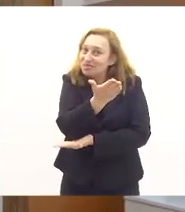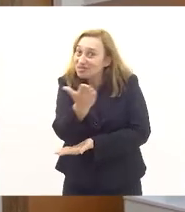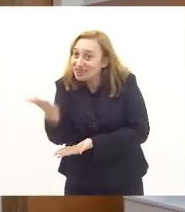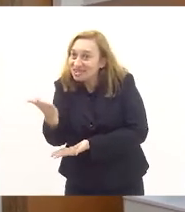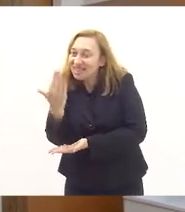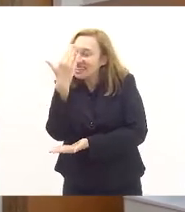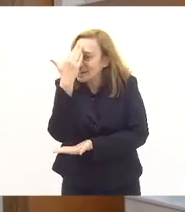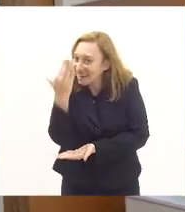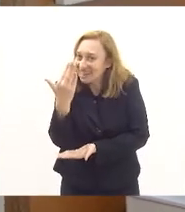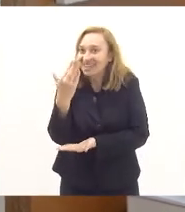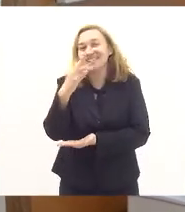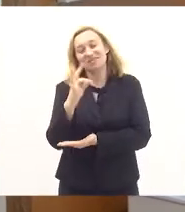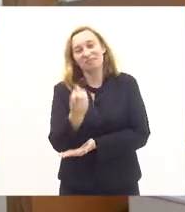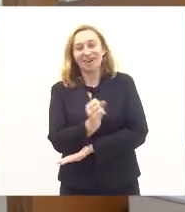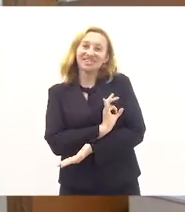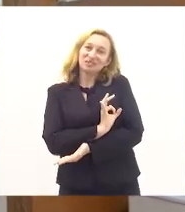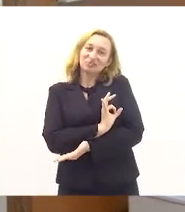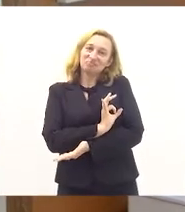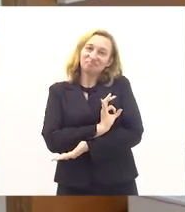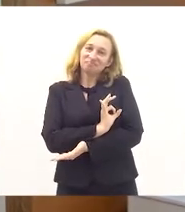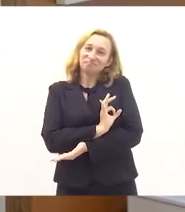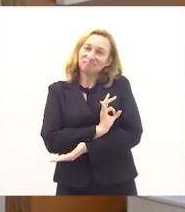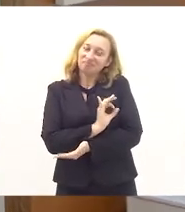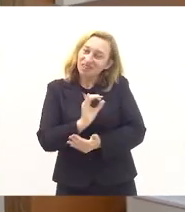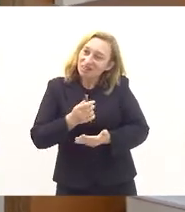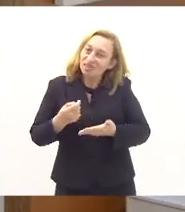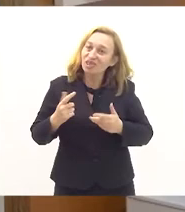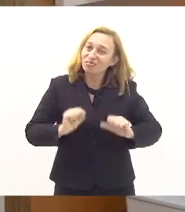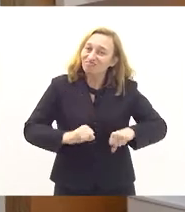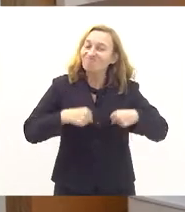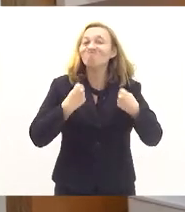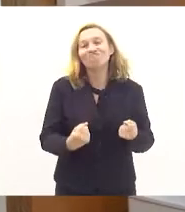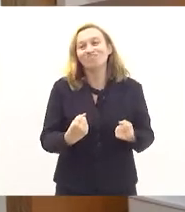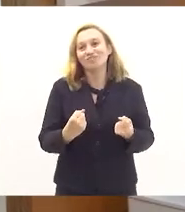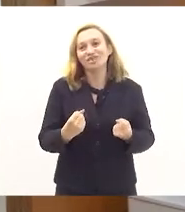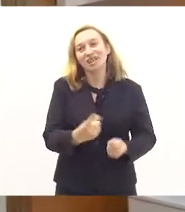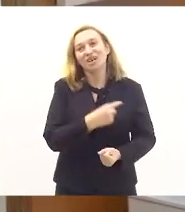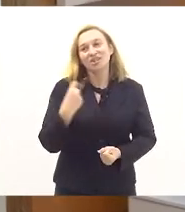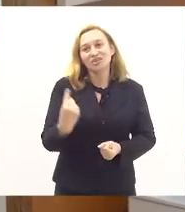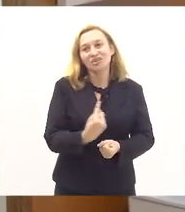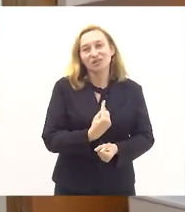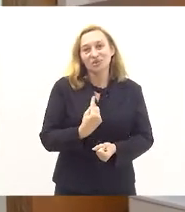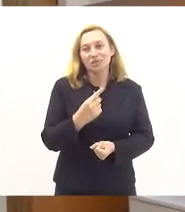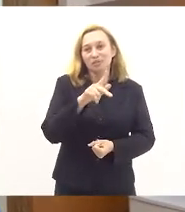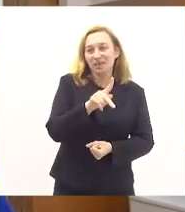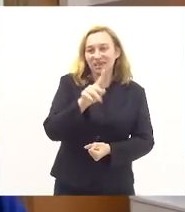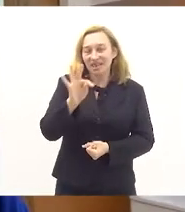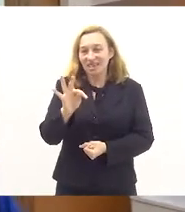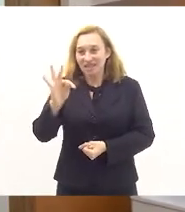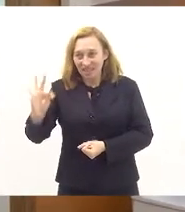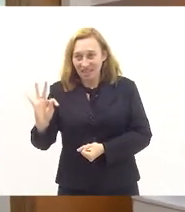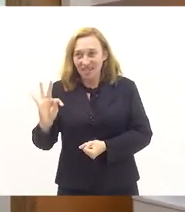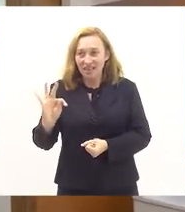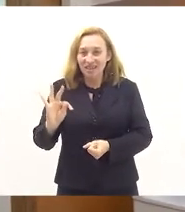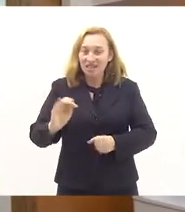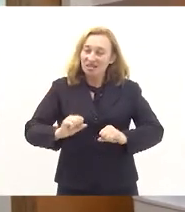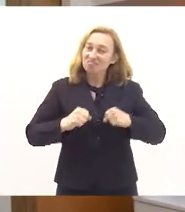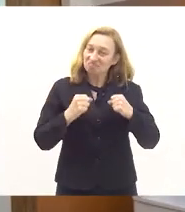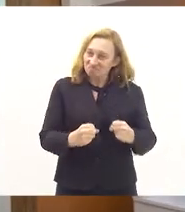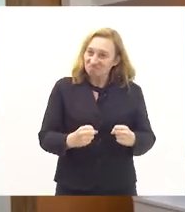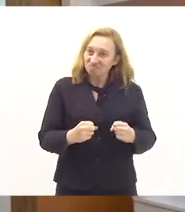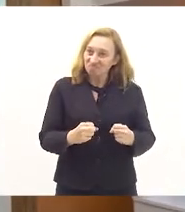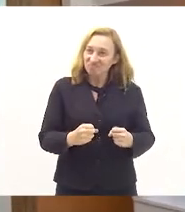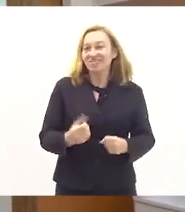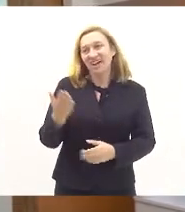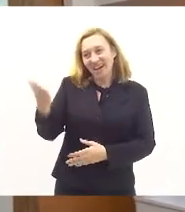te agradecer, Marta, pela tua dedicação ao nosso PDT, pela tua firmeza aí